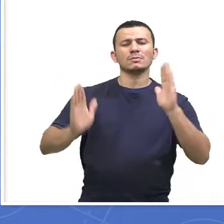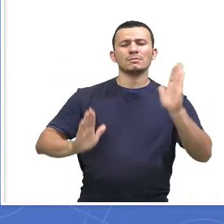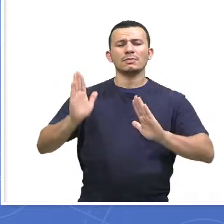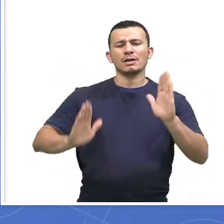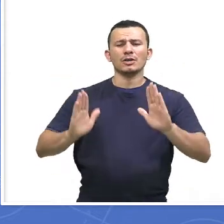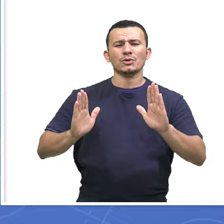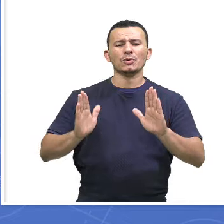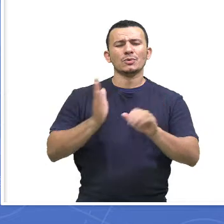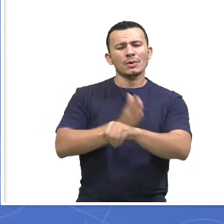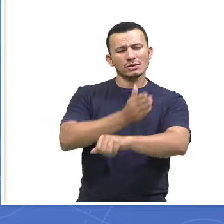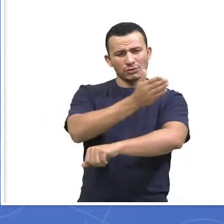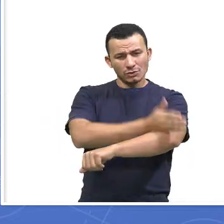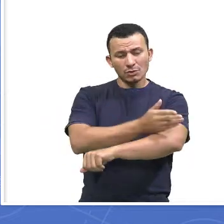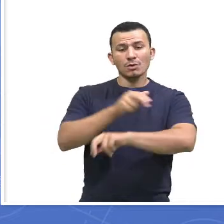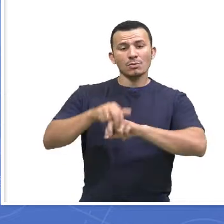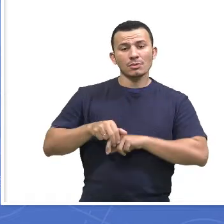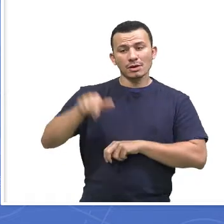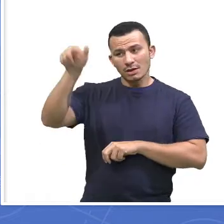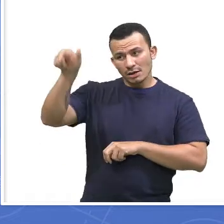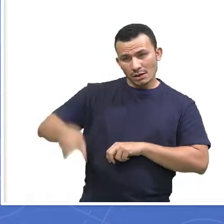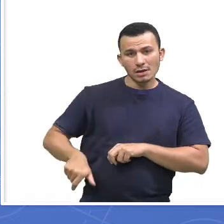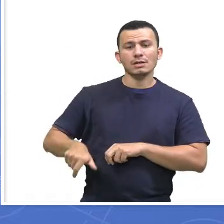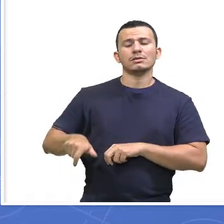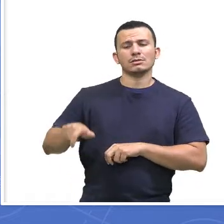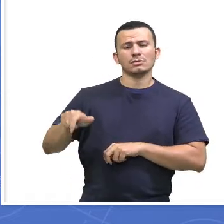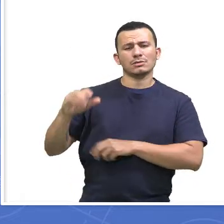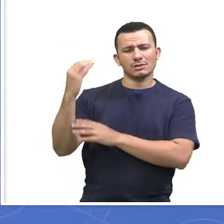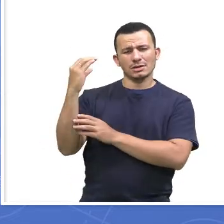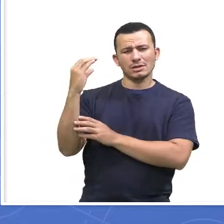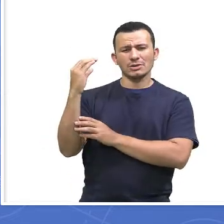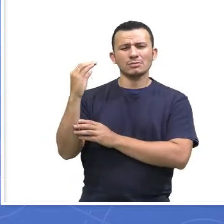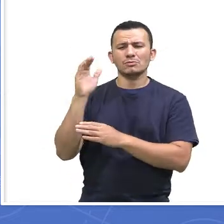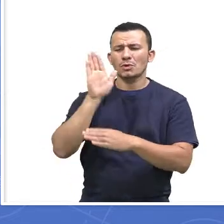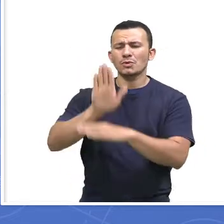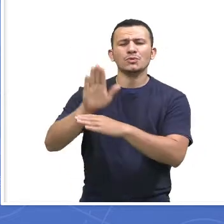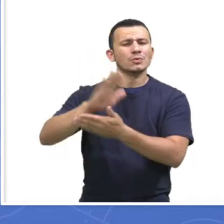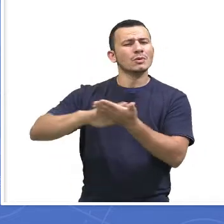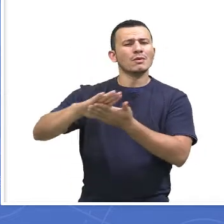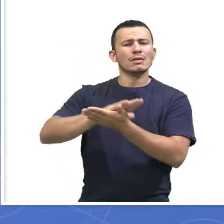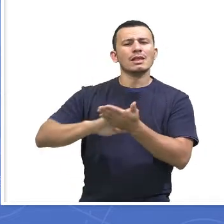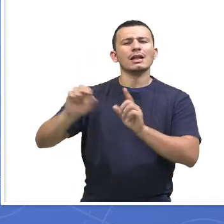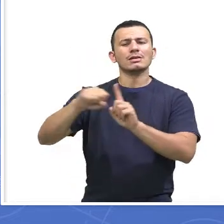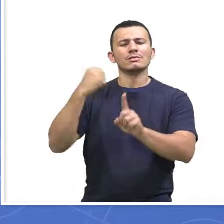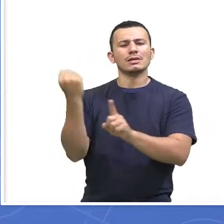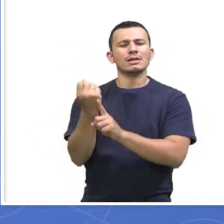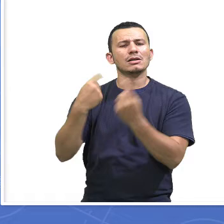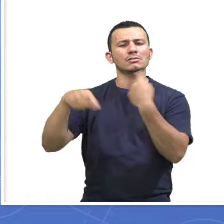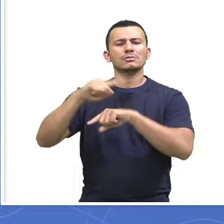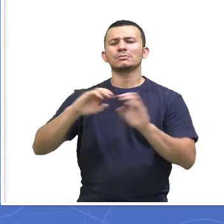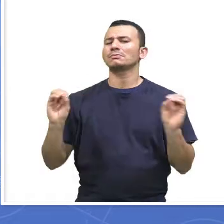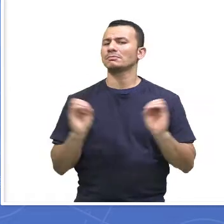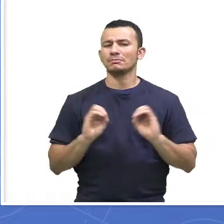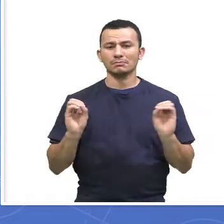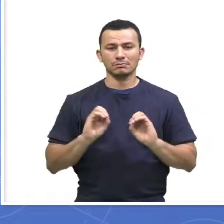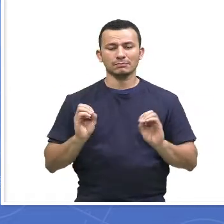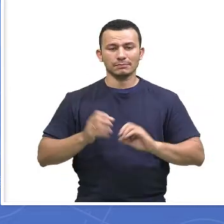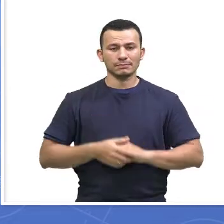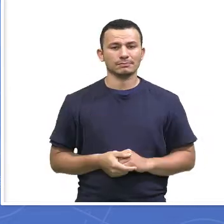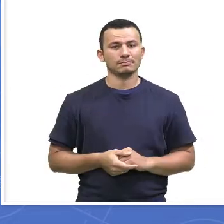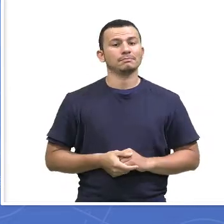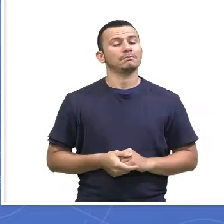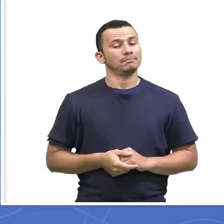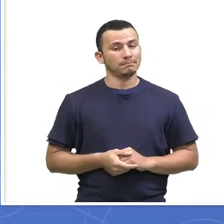segundo os renascentistas, não havia colaborado em nada para o desenvolvimento da sociedade.